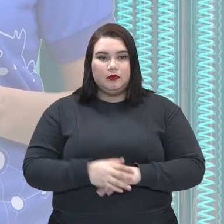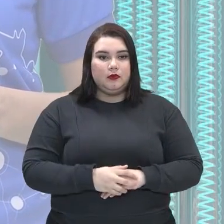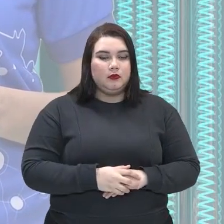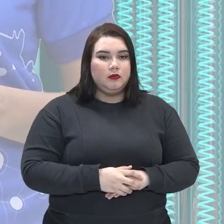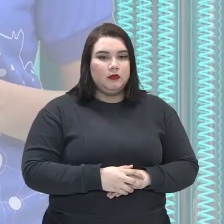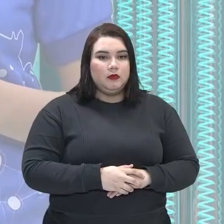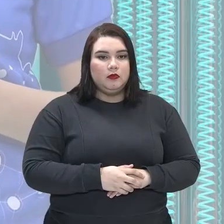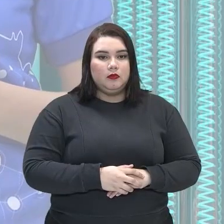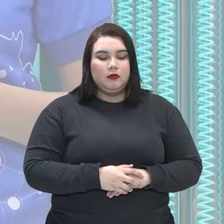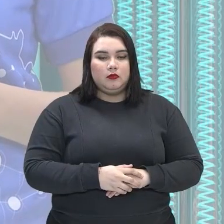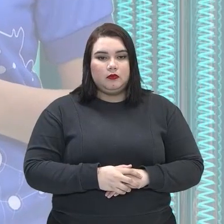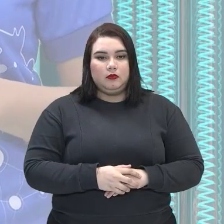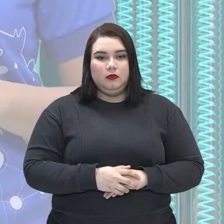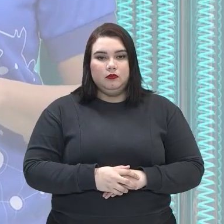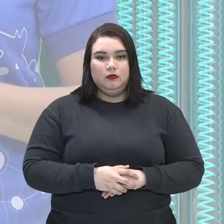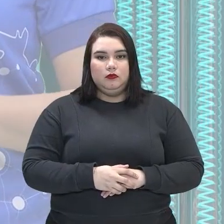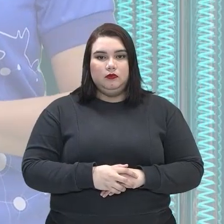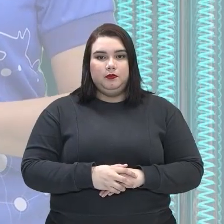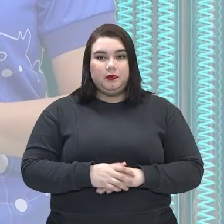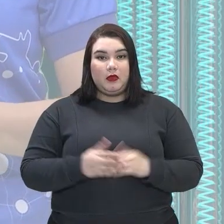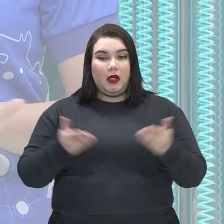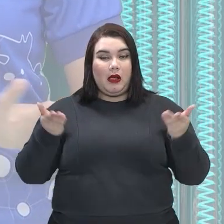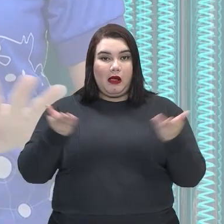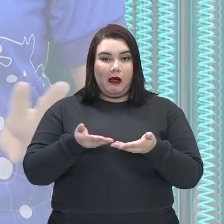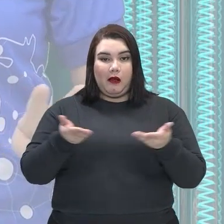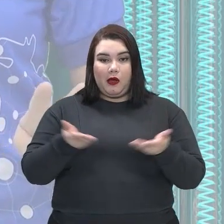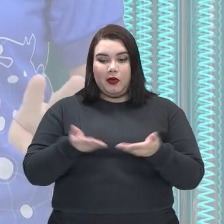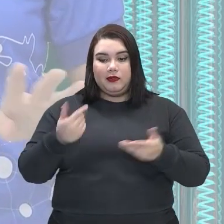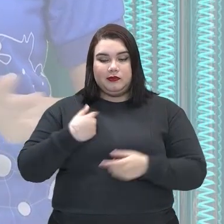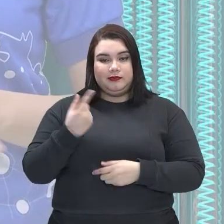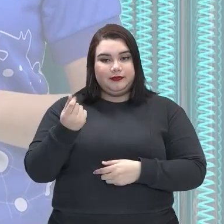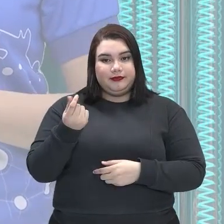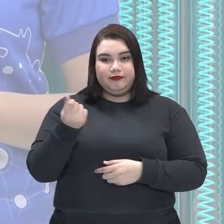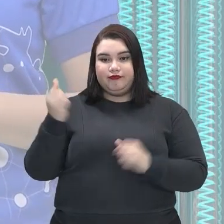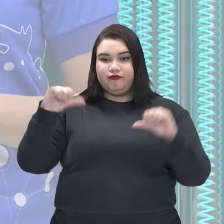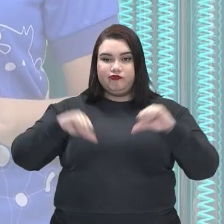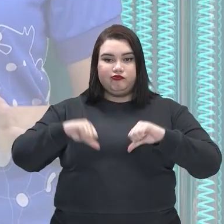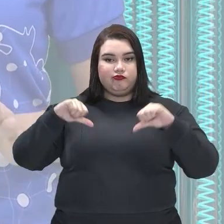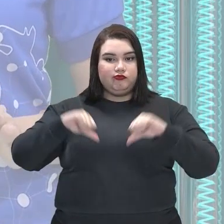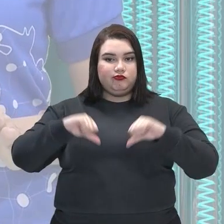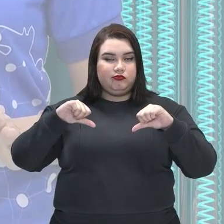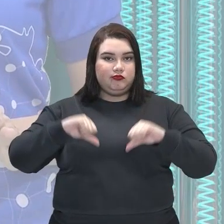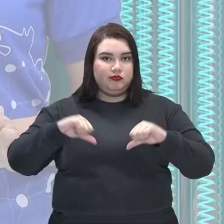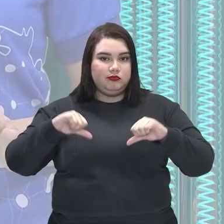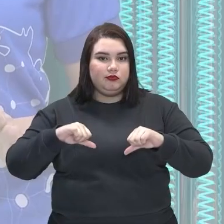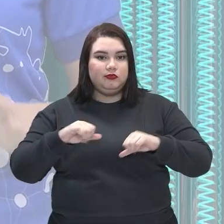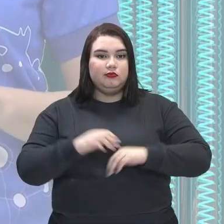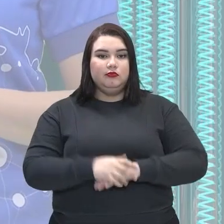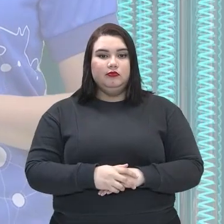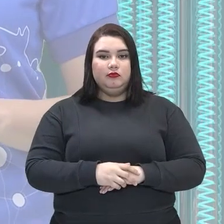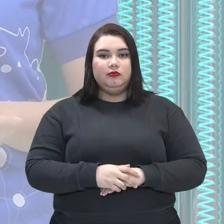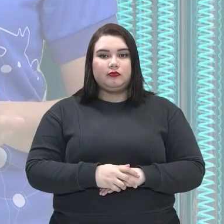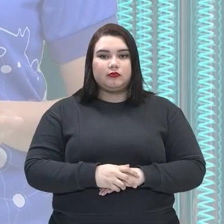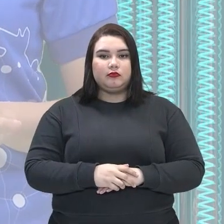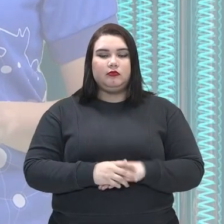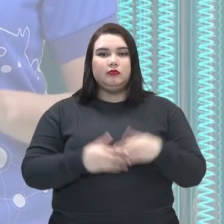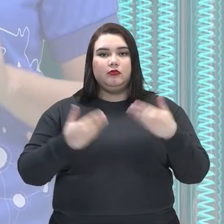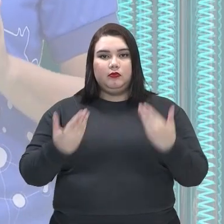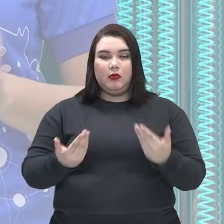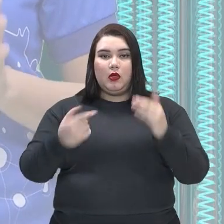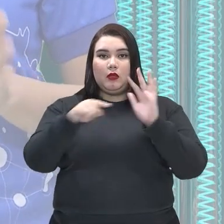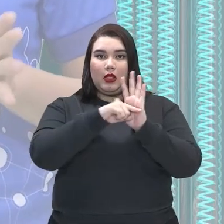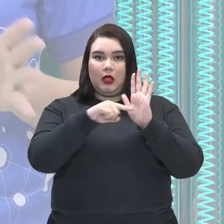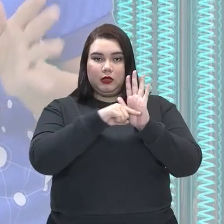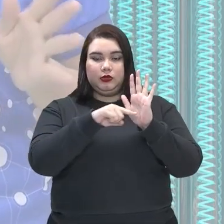have any money right now. Eu não tenho nenhum dinheiro agora. Então, a ideia aqui é negativa, né?